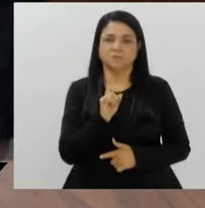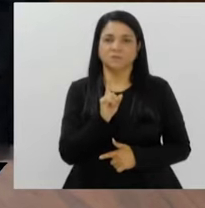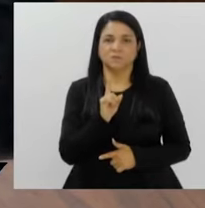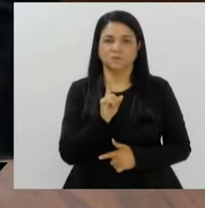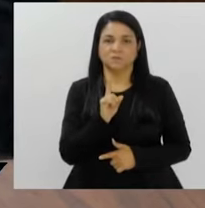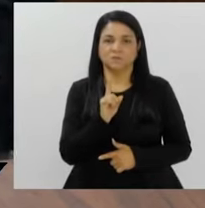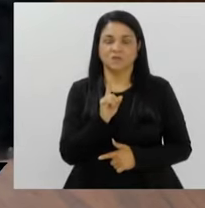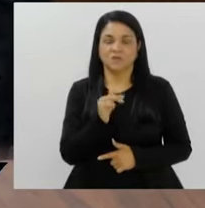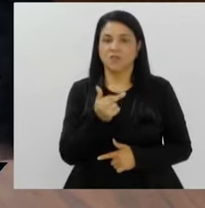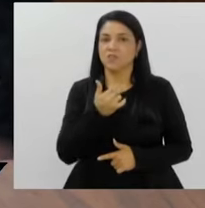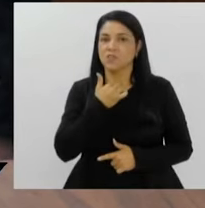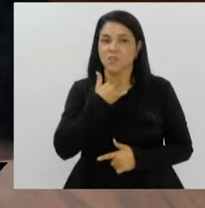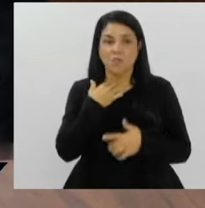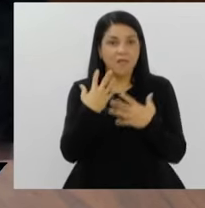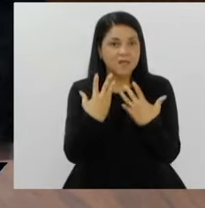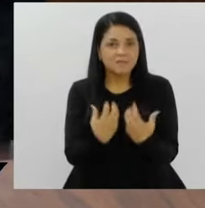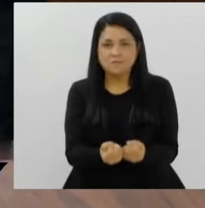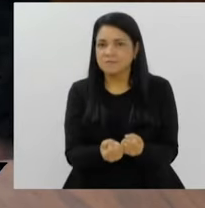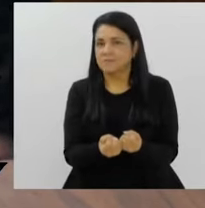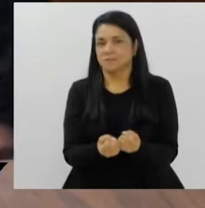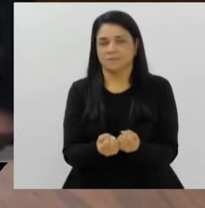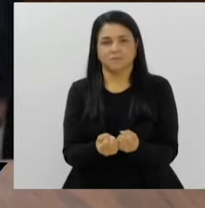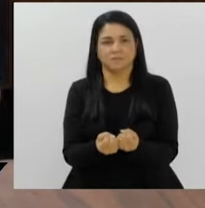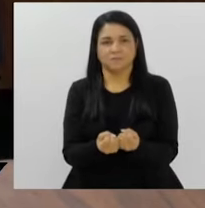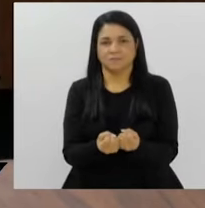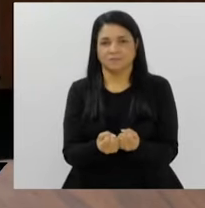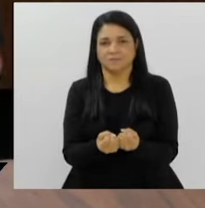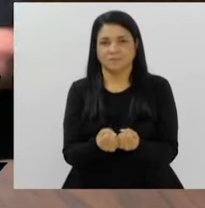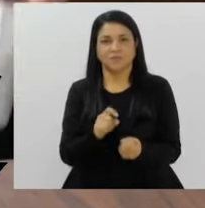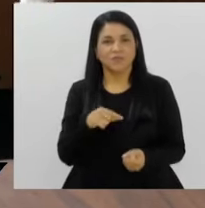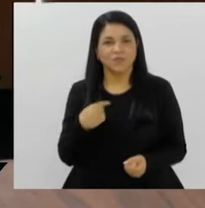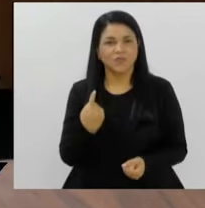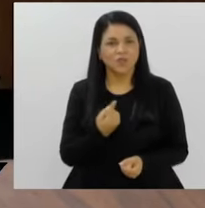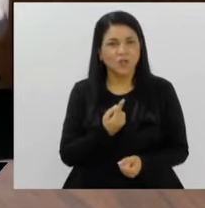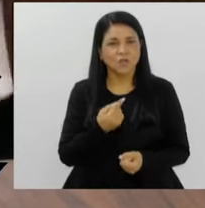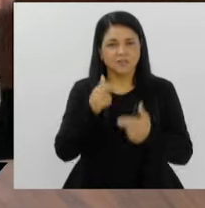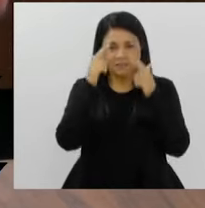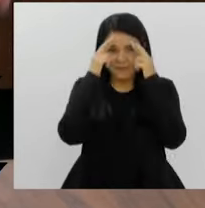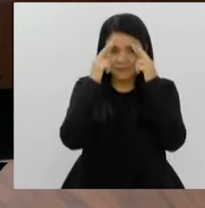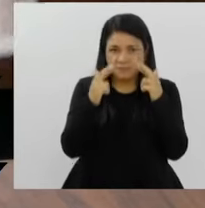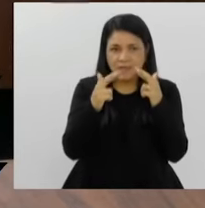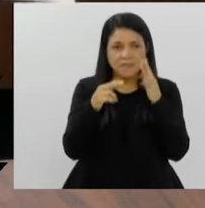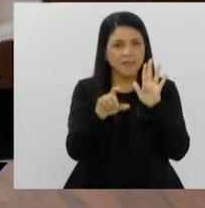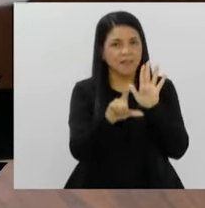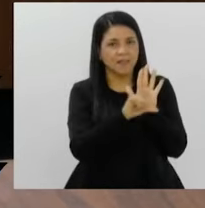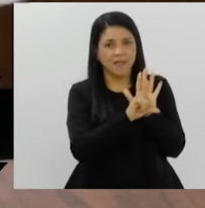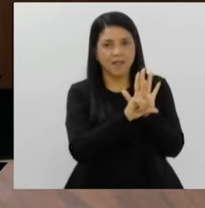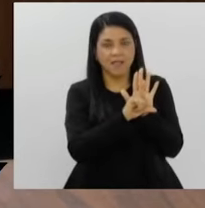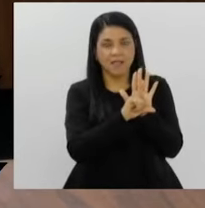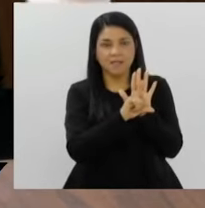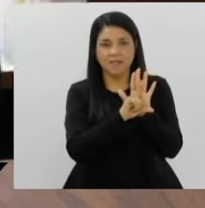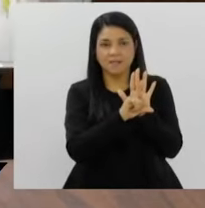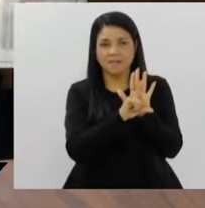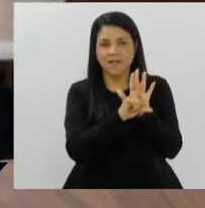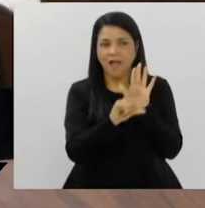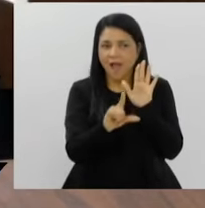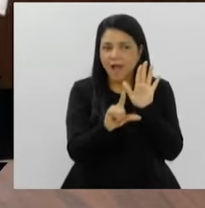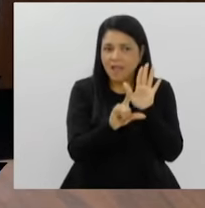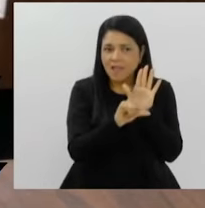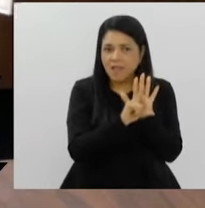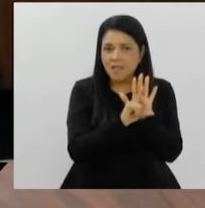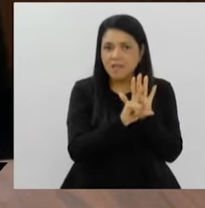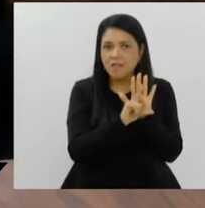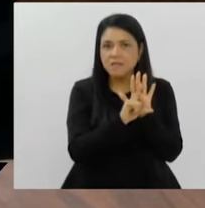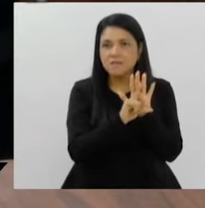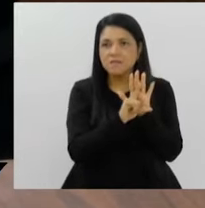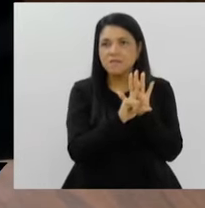a gente não pode admitir que a gente tem que respeitar as leis. As leis são para os bons, para os